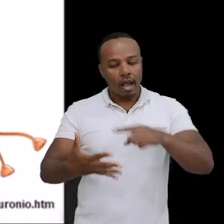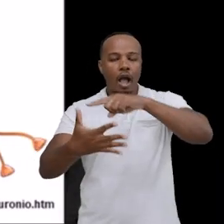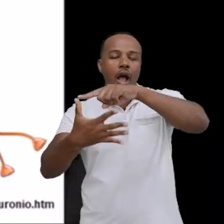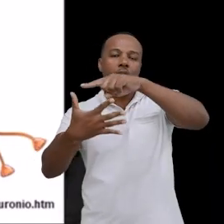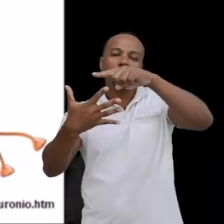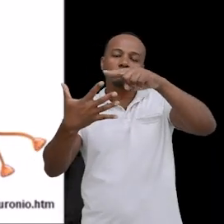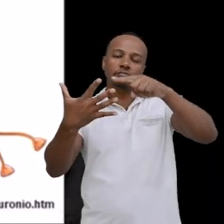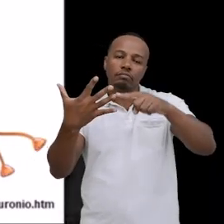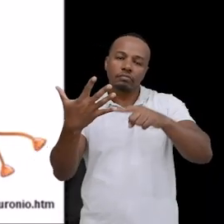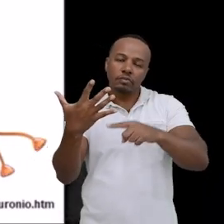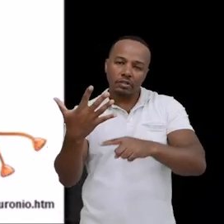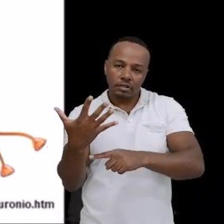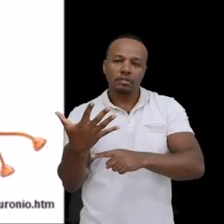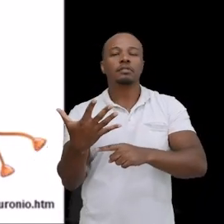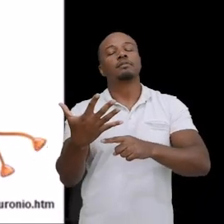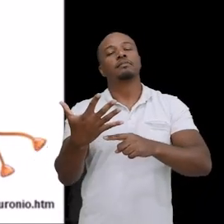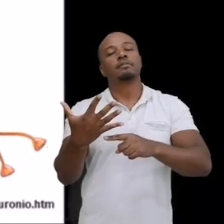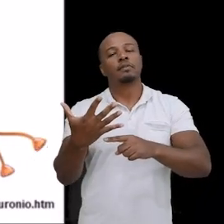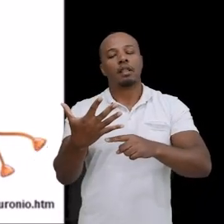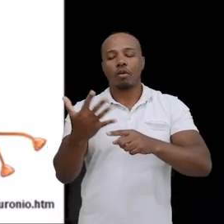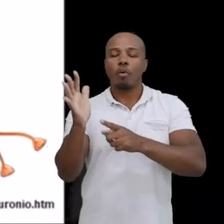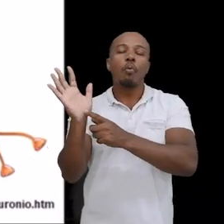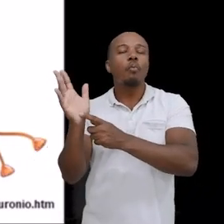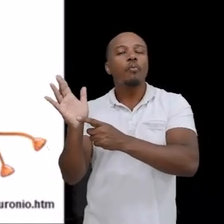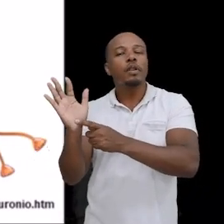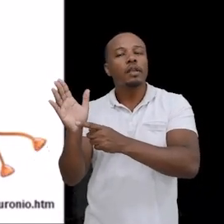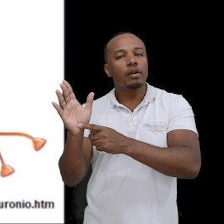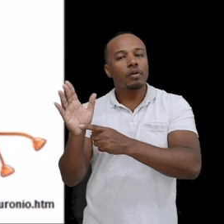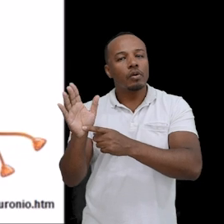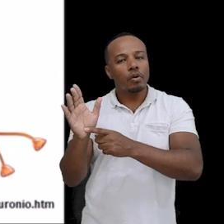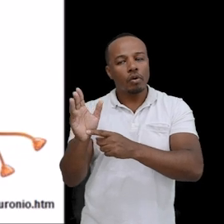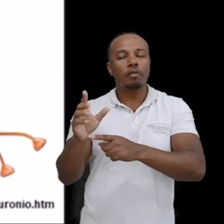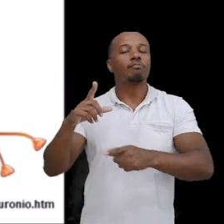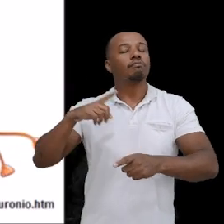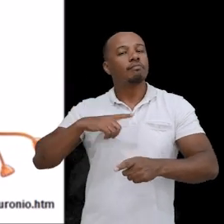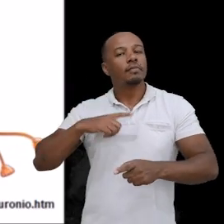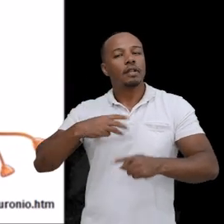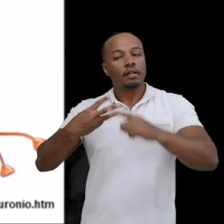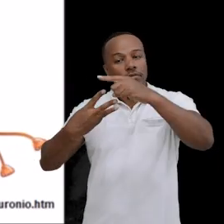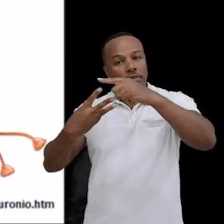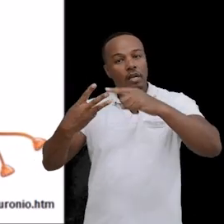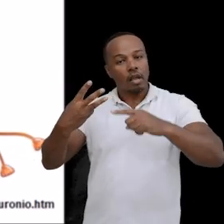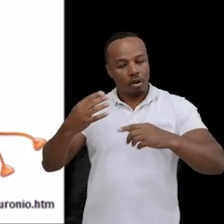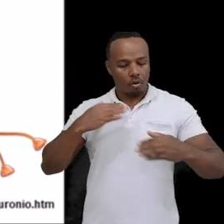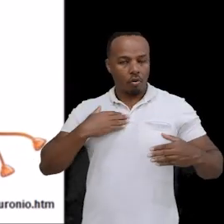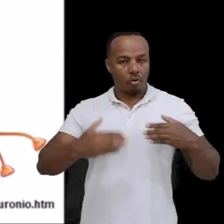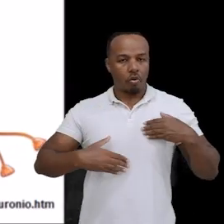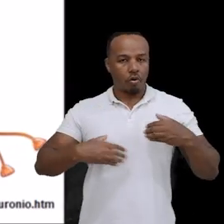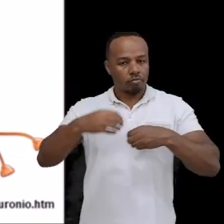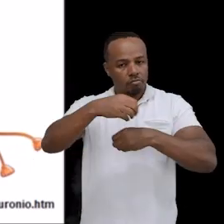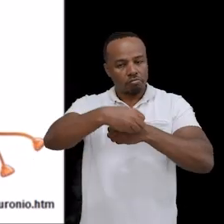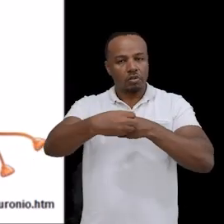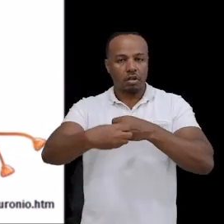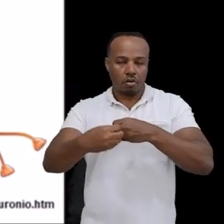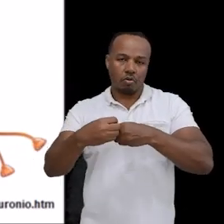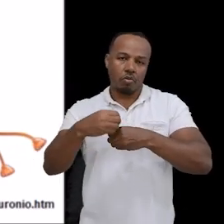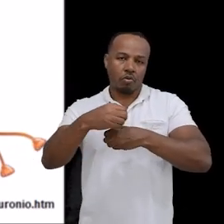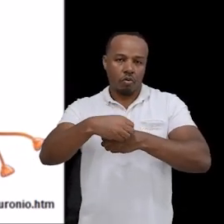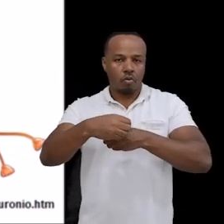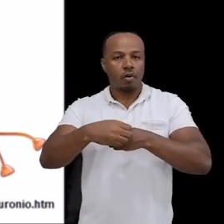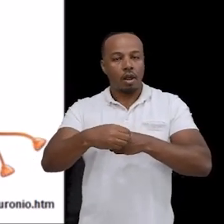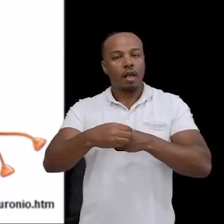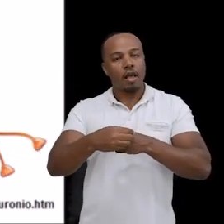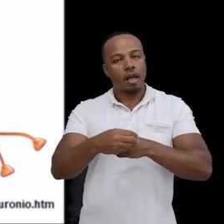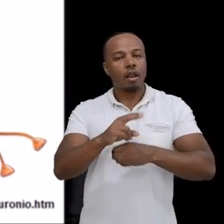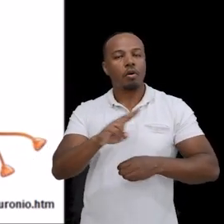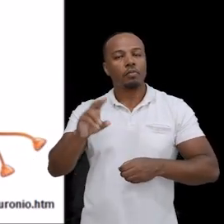das dendrites e dos axônios. O neurônio é formado basicamente por 3 partes: um corpo celular, que pode ser